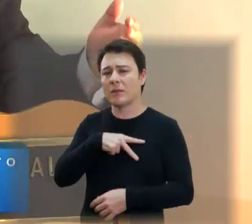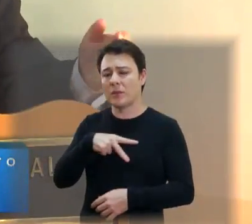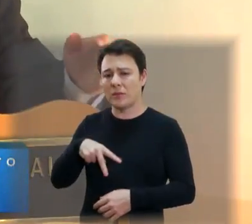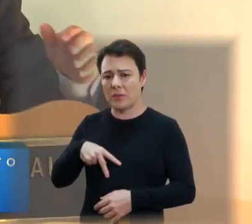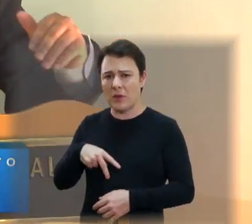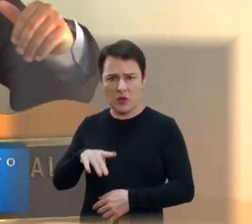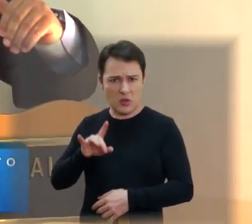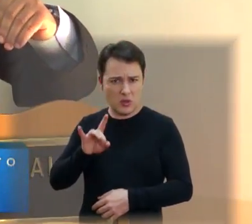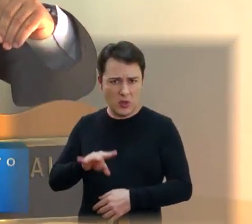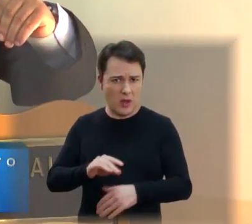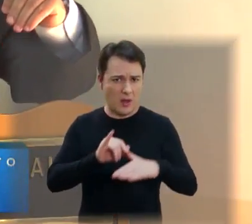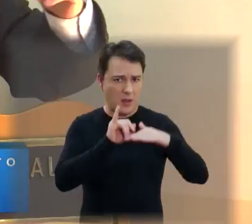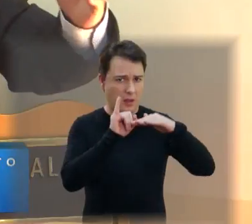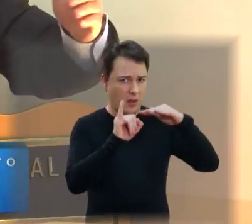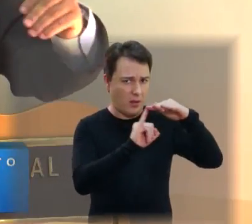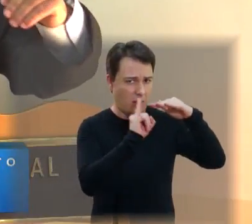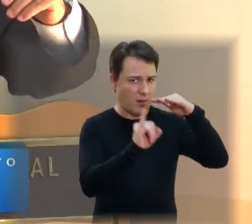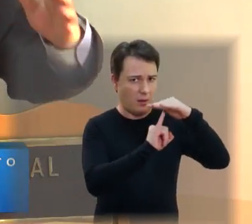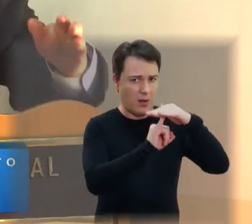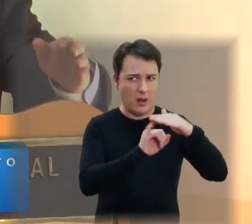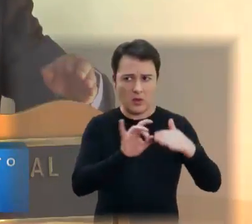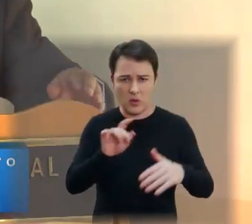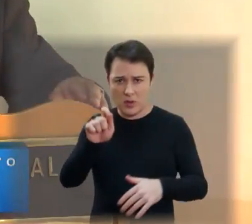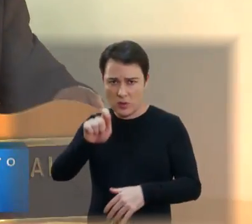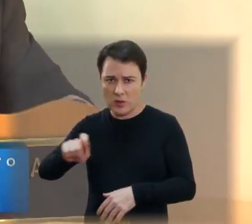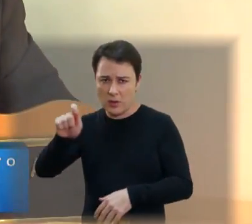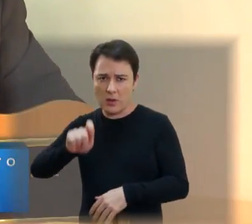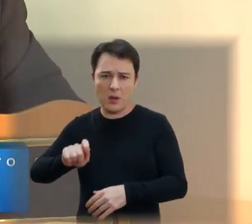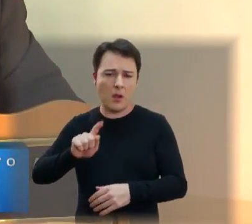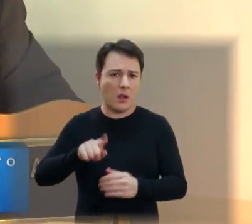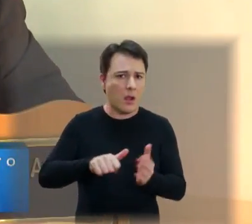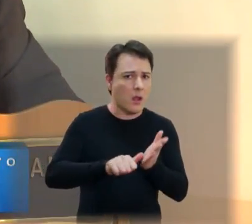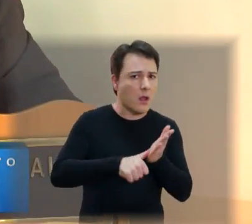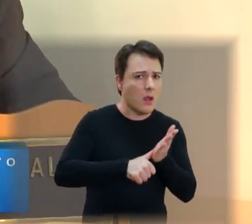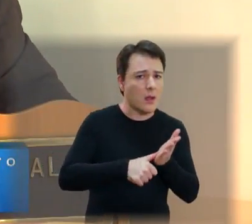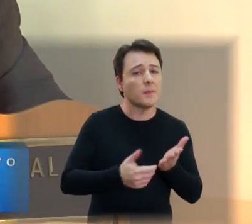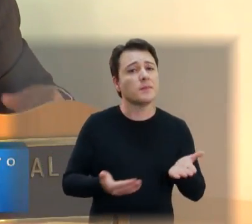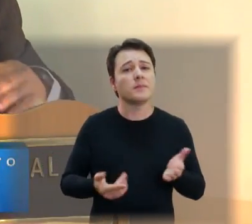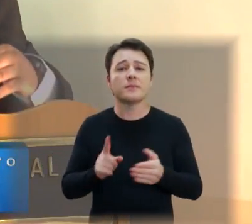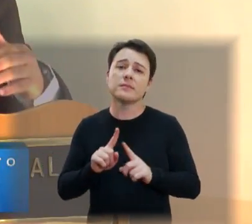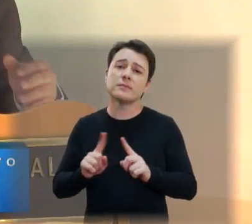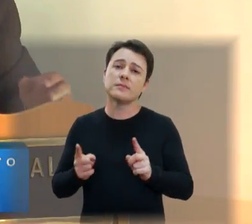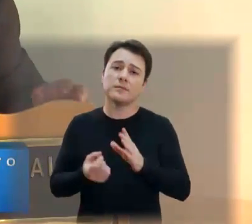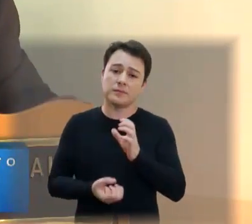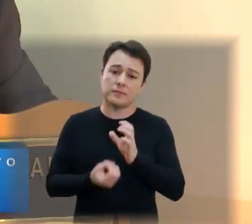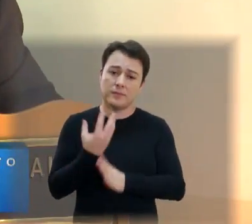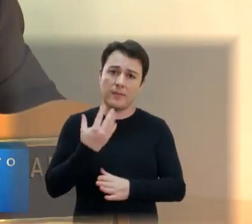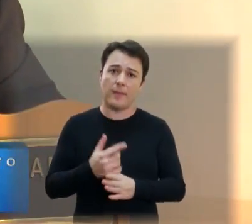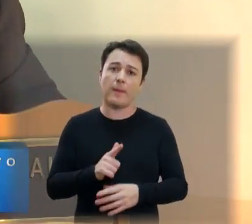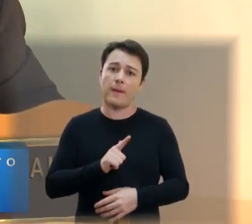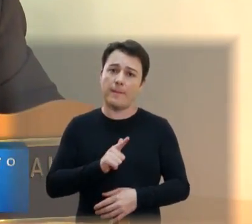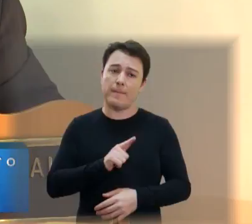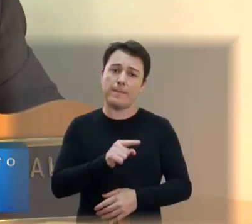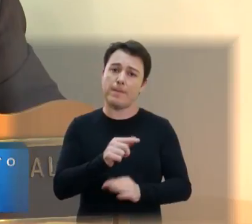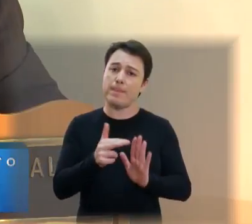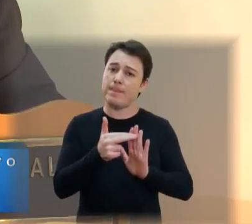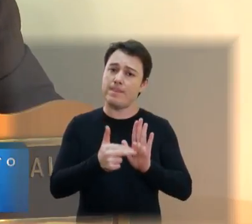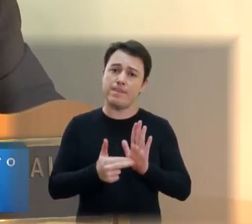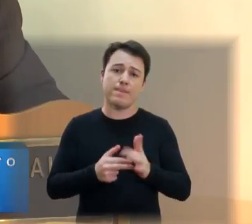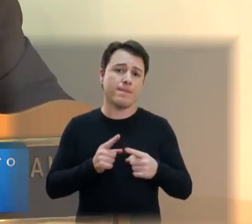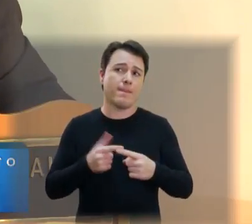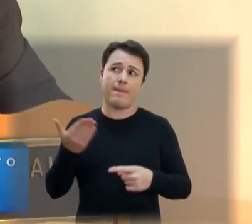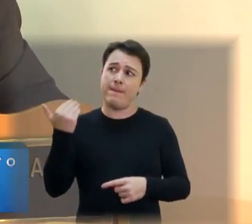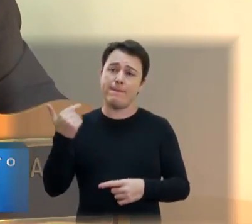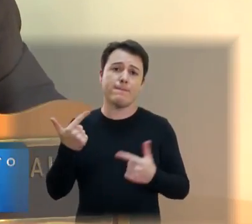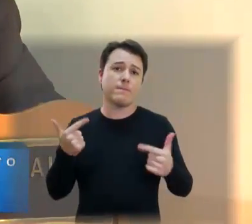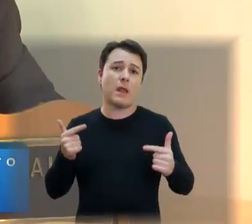as entidades, seriam associações, clubes? Né? Então, criou-se todo esse impasse, porque não tinha uma